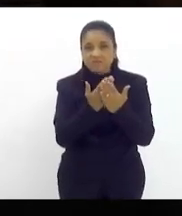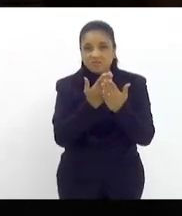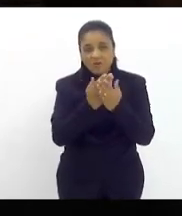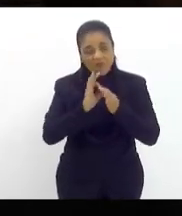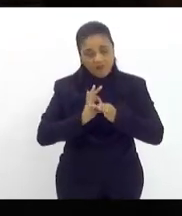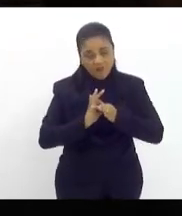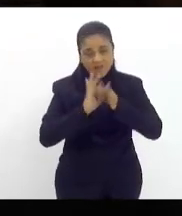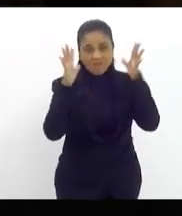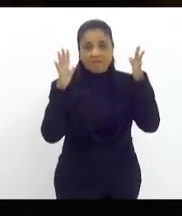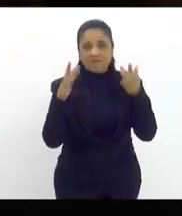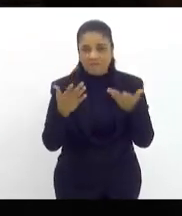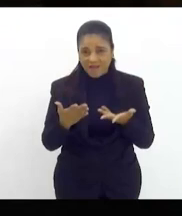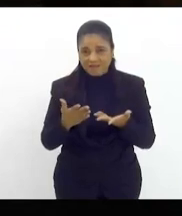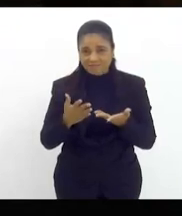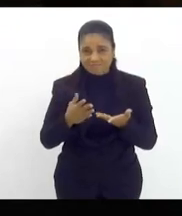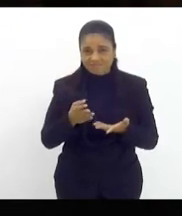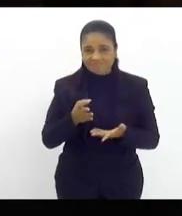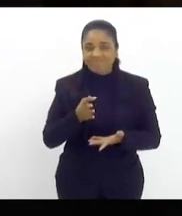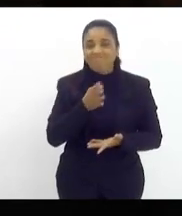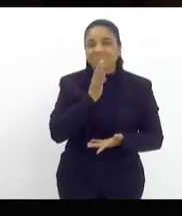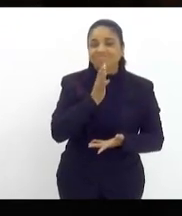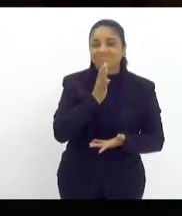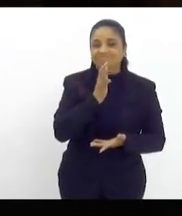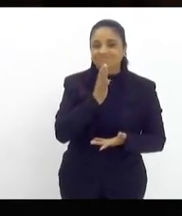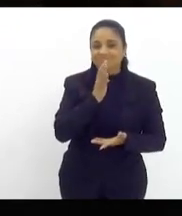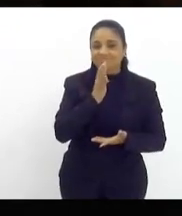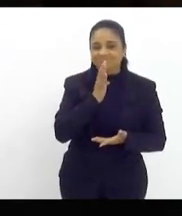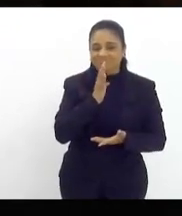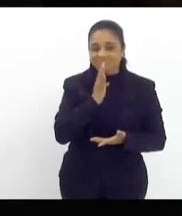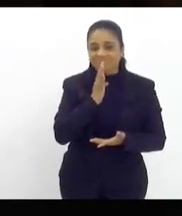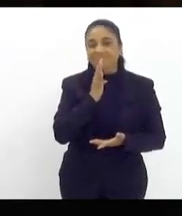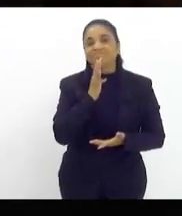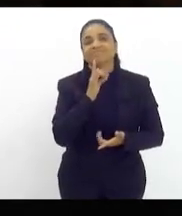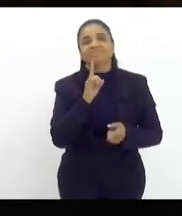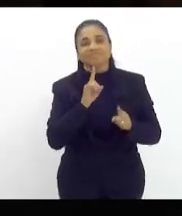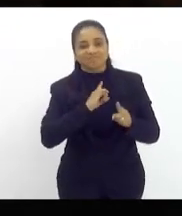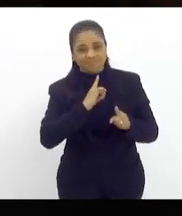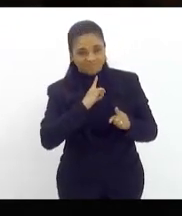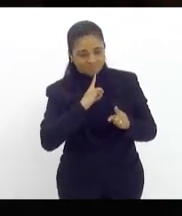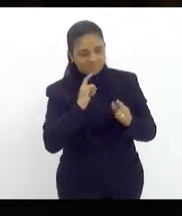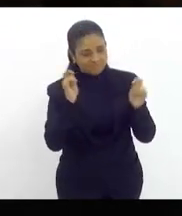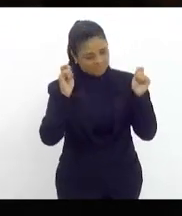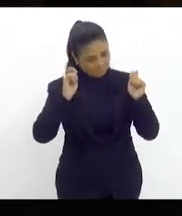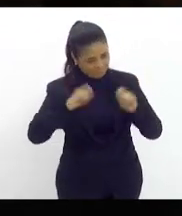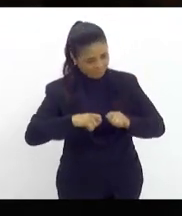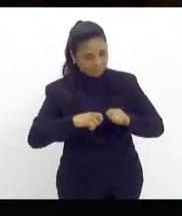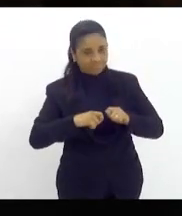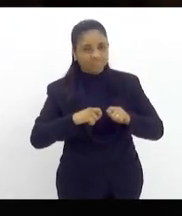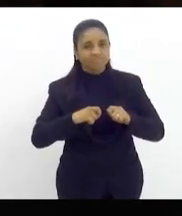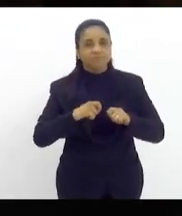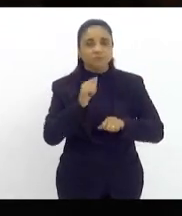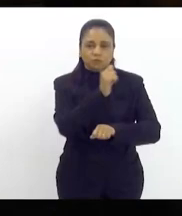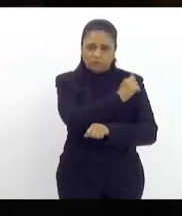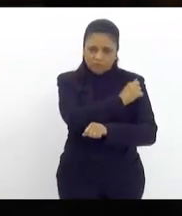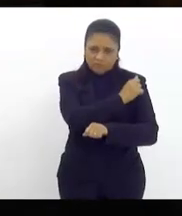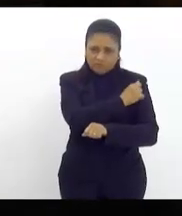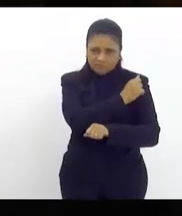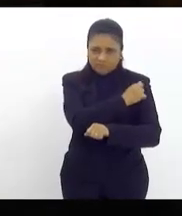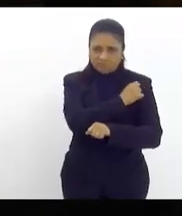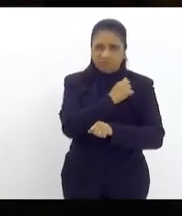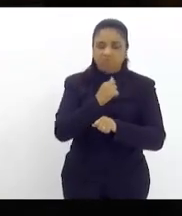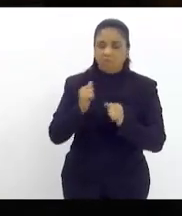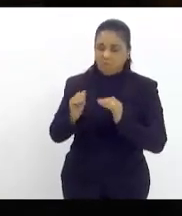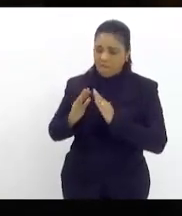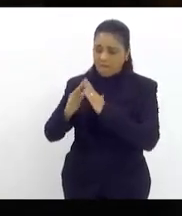liberdade para o reconhecimento também da possibilidade e potencialidade que a gente tem dos nossos alunos nas